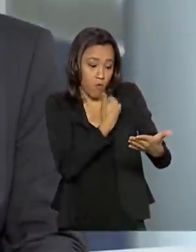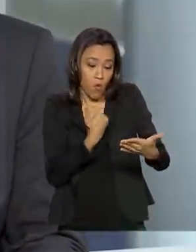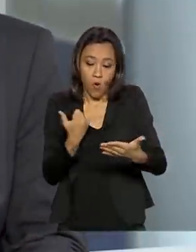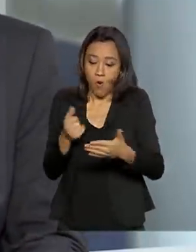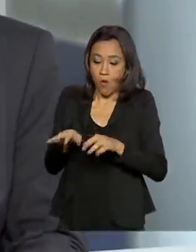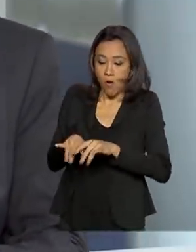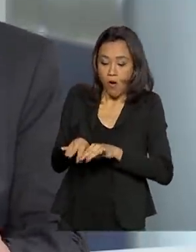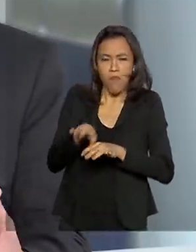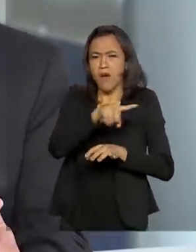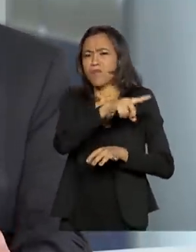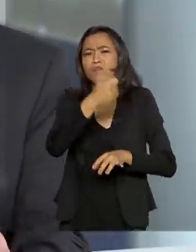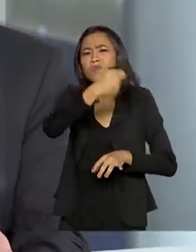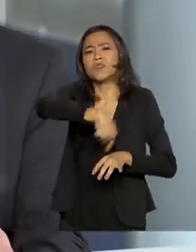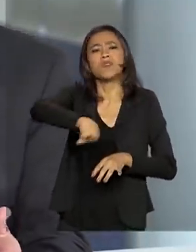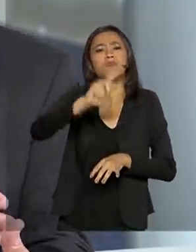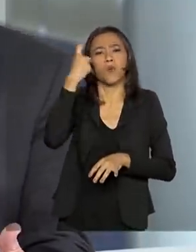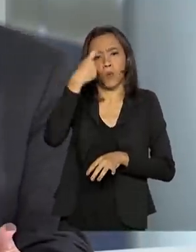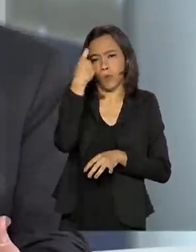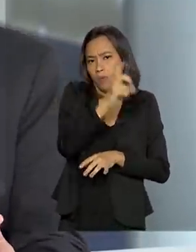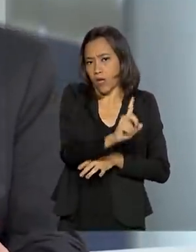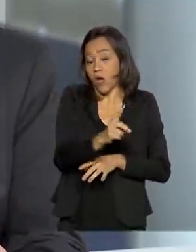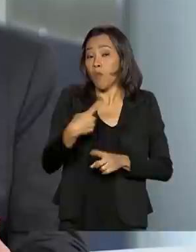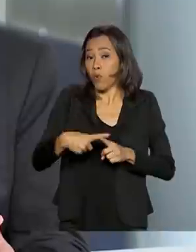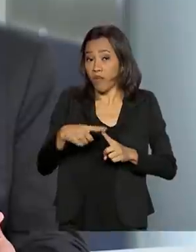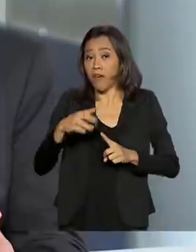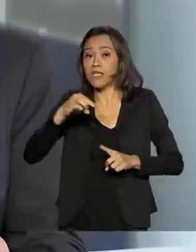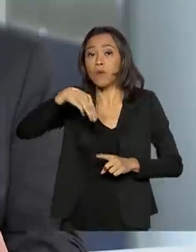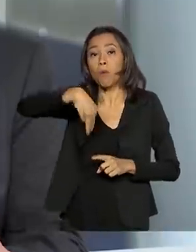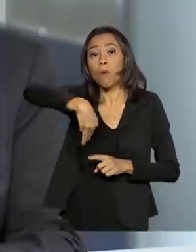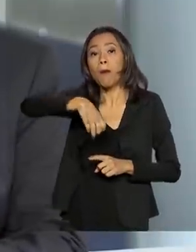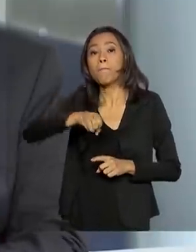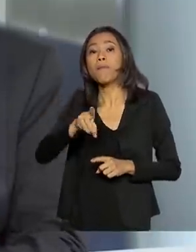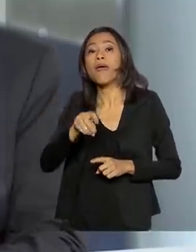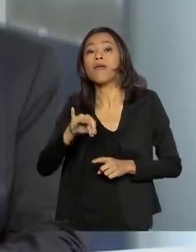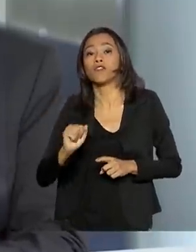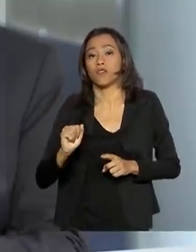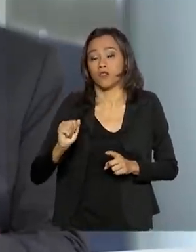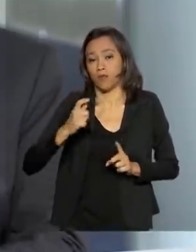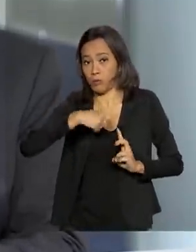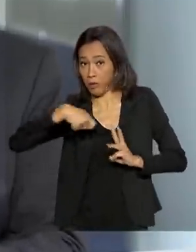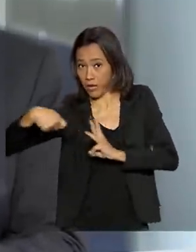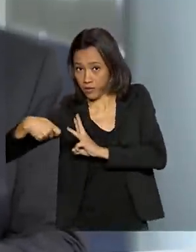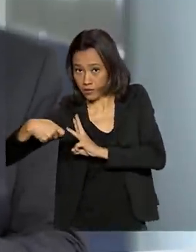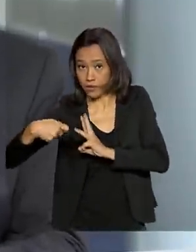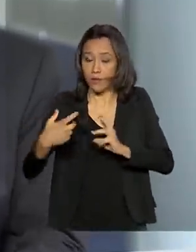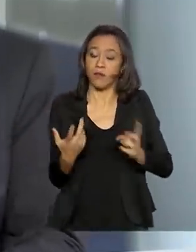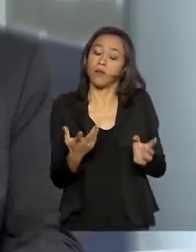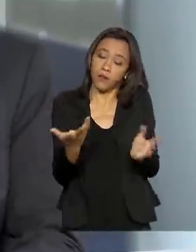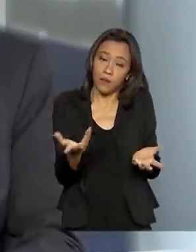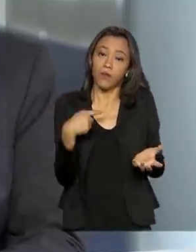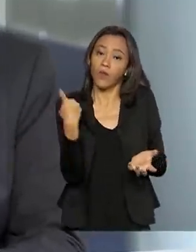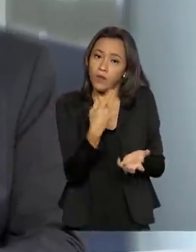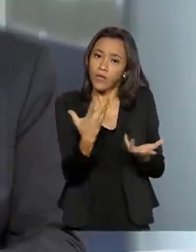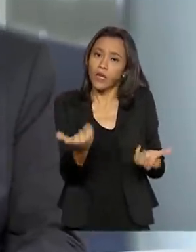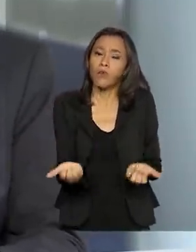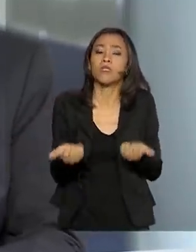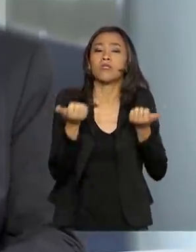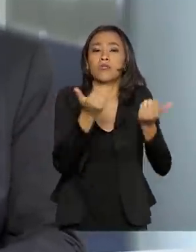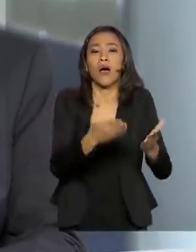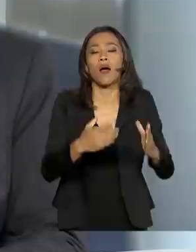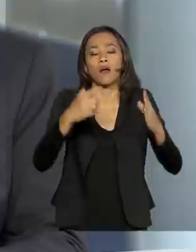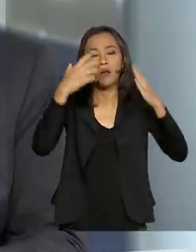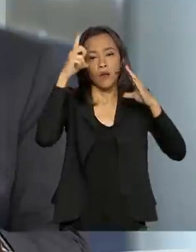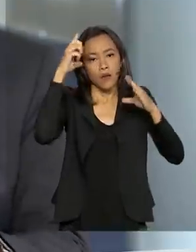não precisa se preocupar, porque a conta vai ser uma média dos últimos meses. Ou seja, nós estamos querendo dar tranquilidade